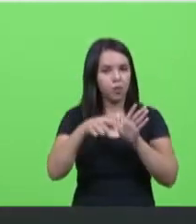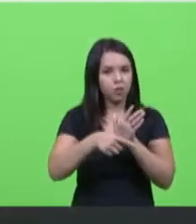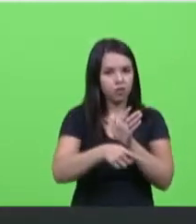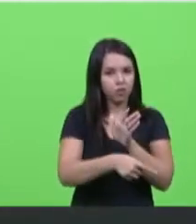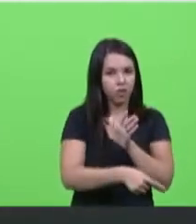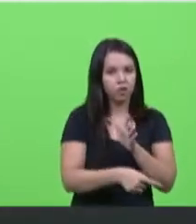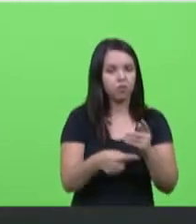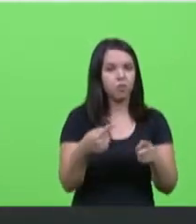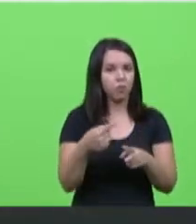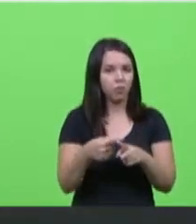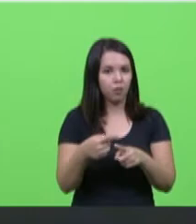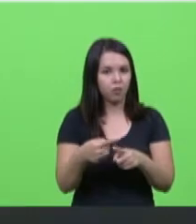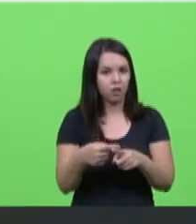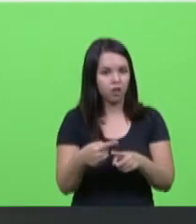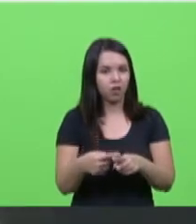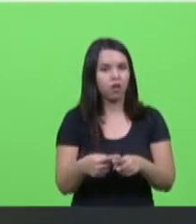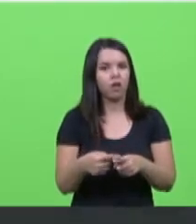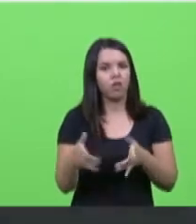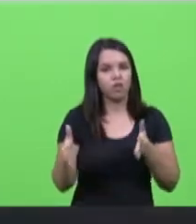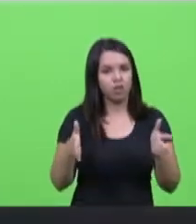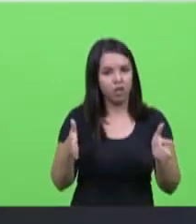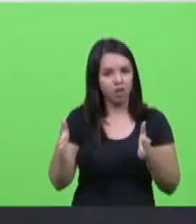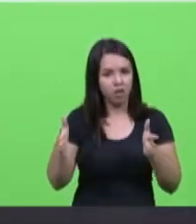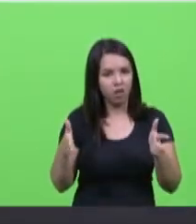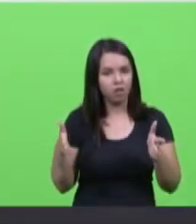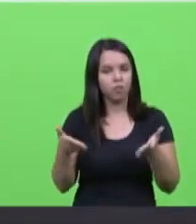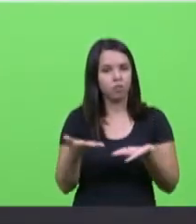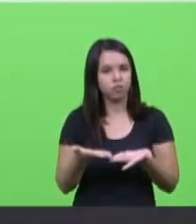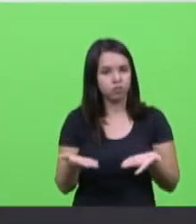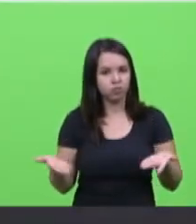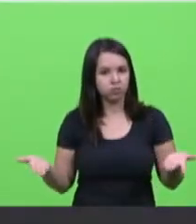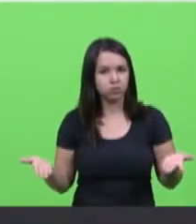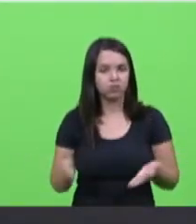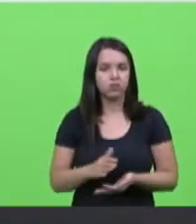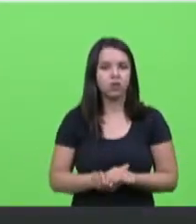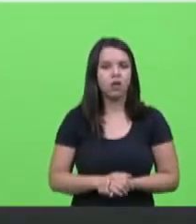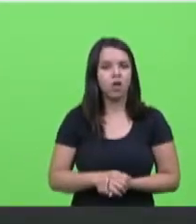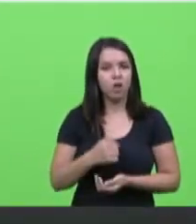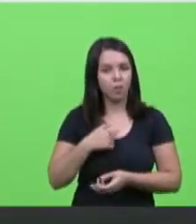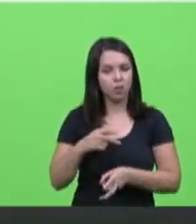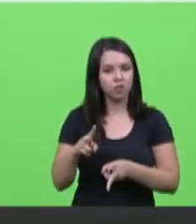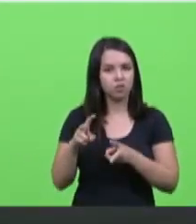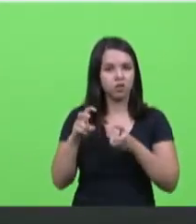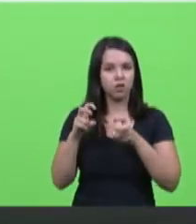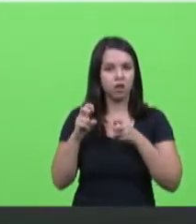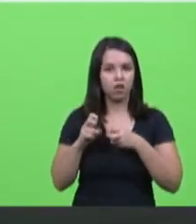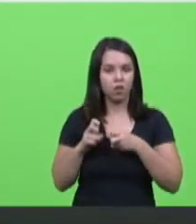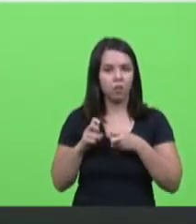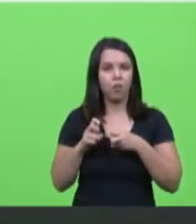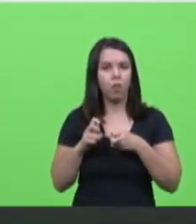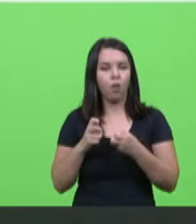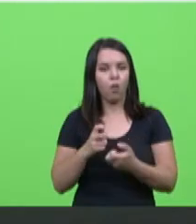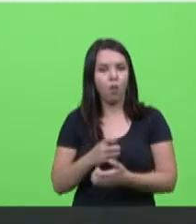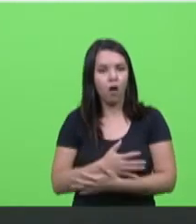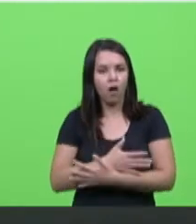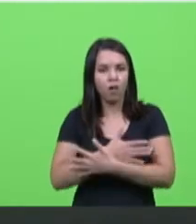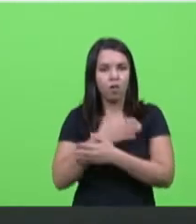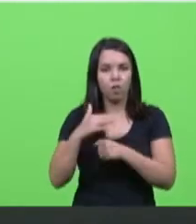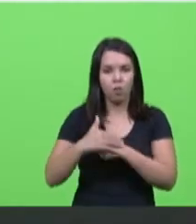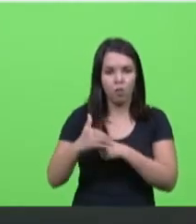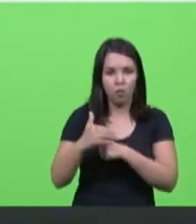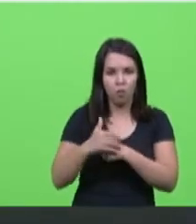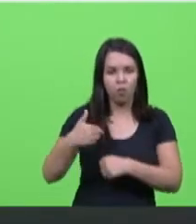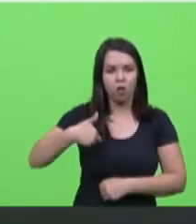fato, em tempos como esse, eu vejo que o calor religioso ele se torna imperioso